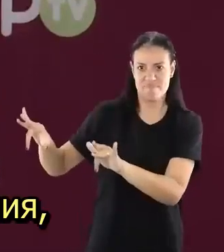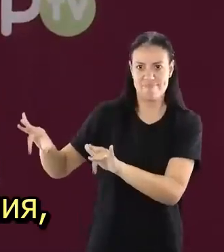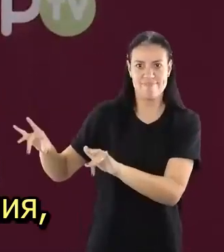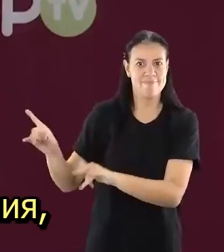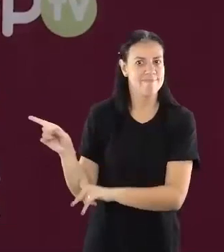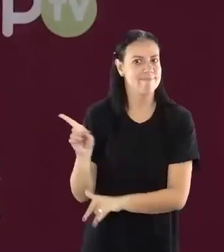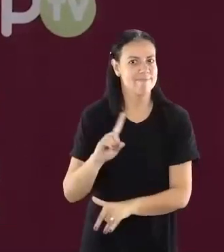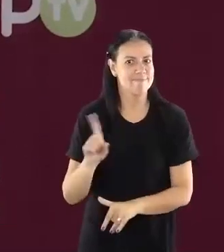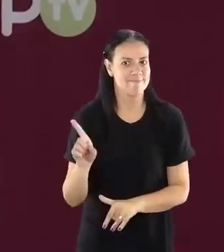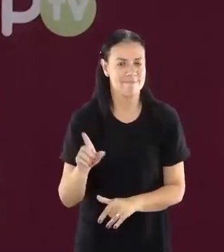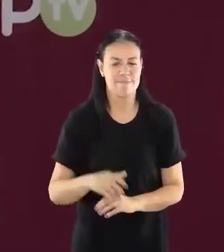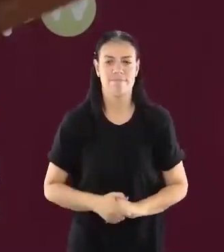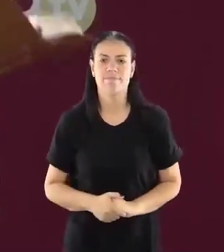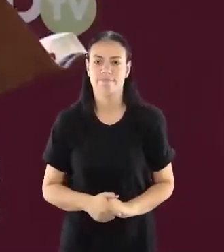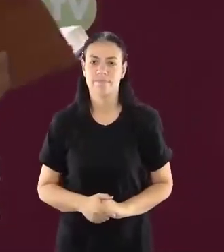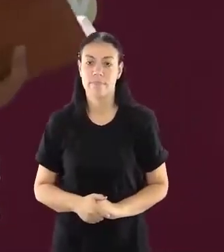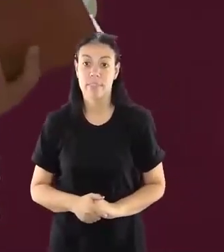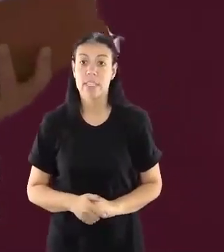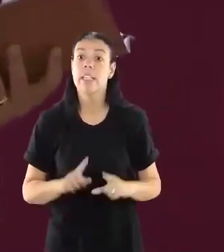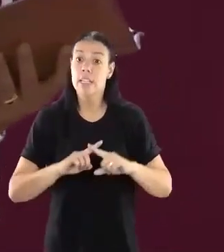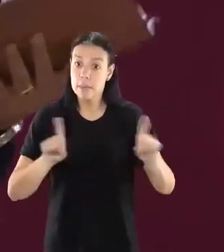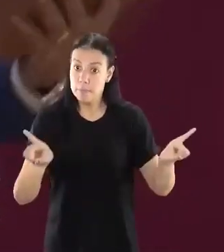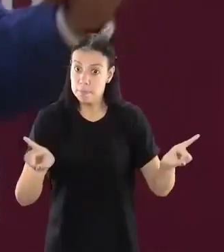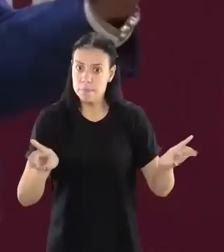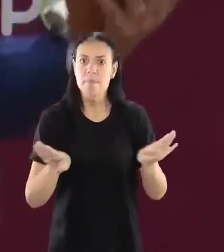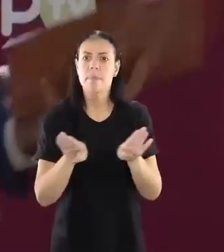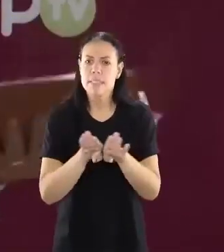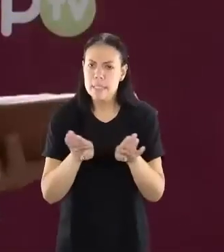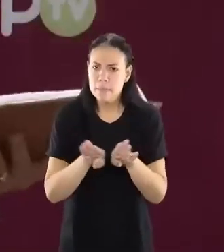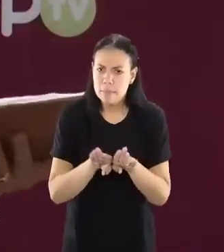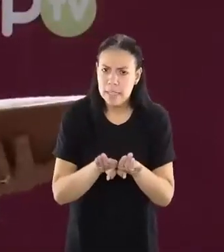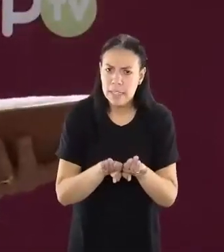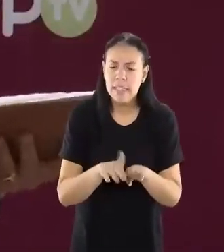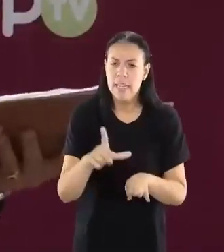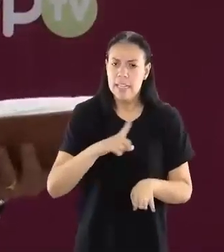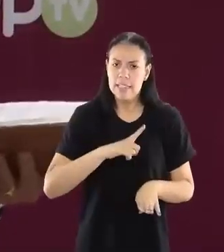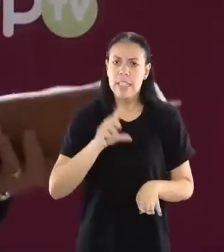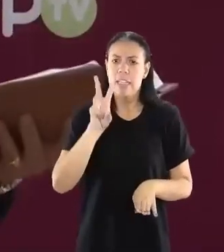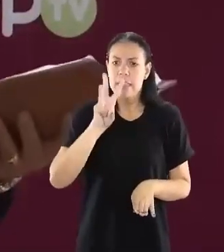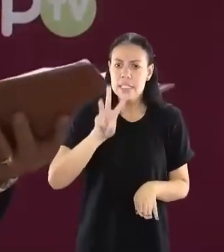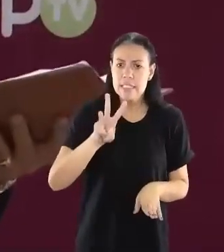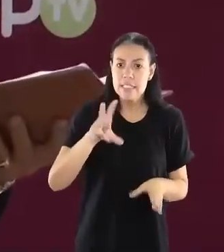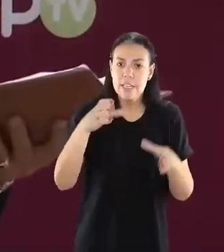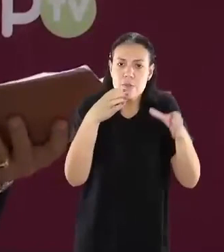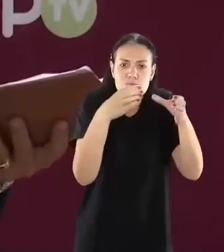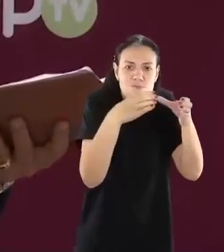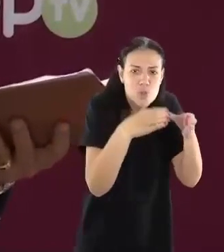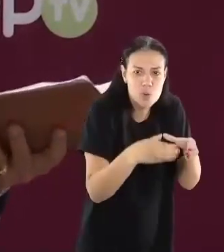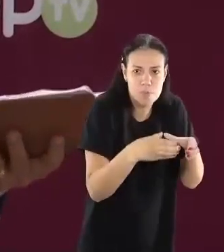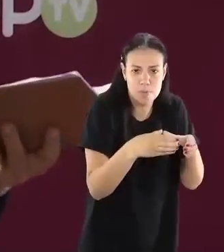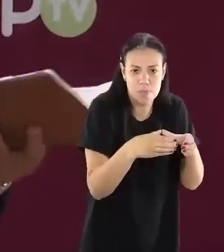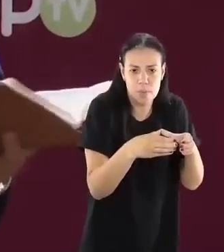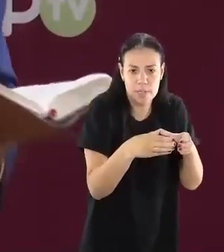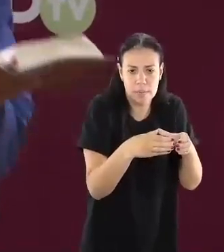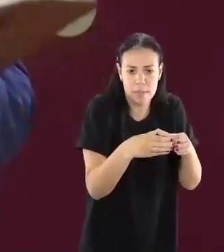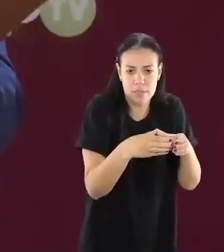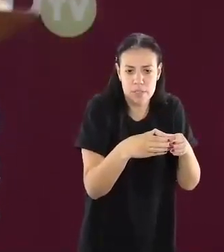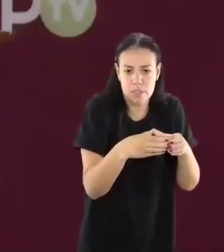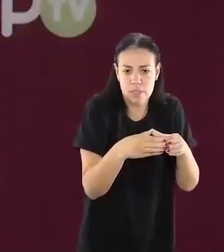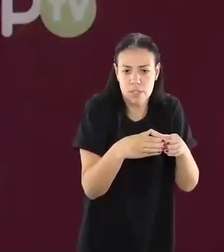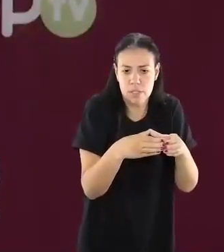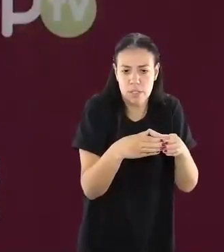tela, tem um terceiro grupo, tem uma terceira reação, são os magos. São os magos, eles